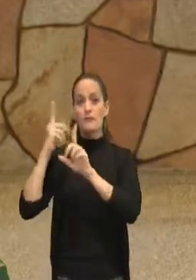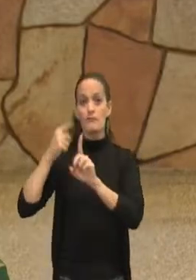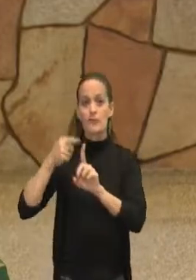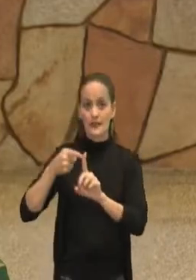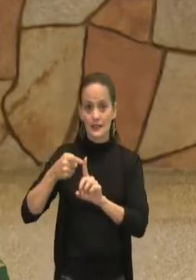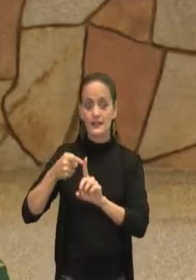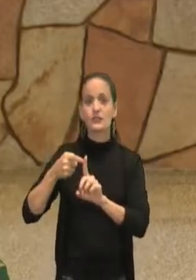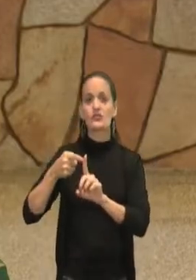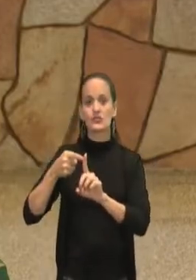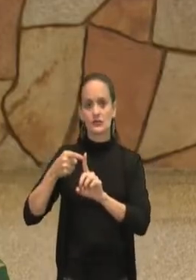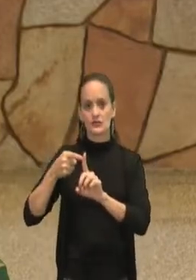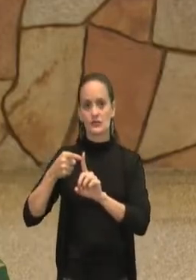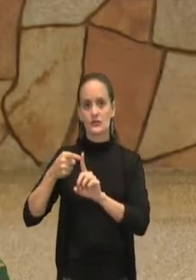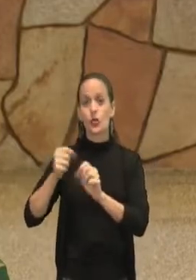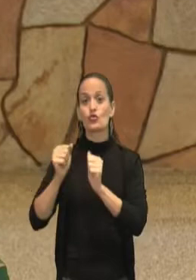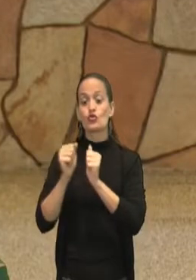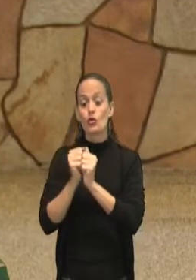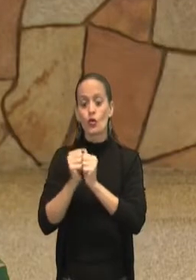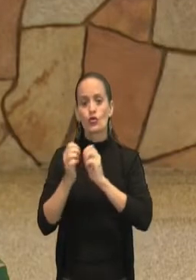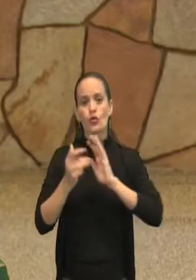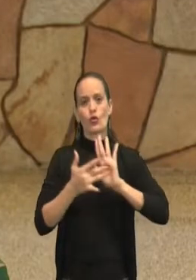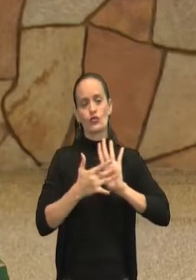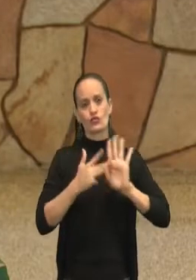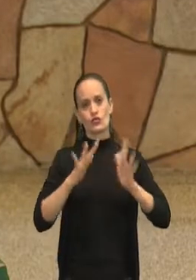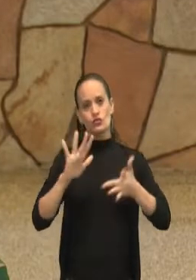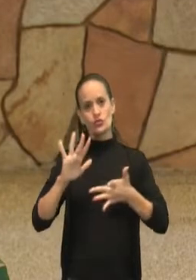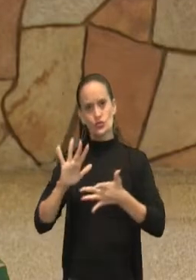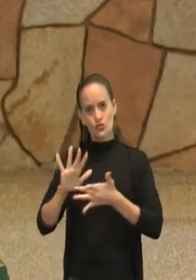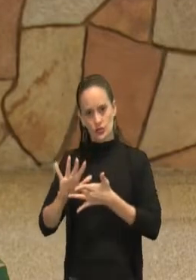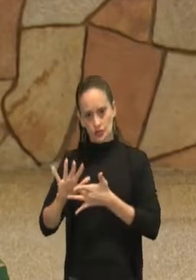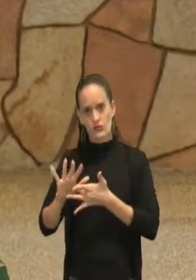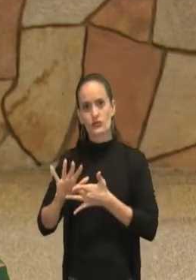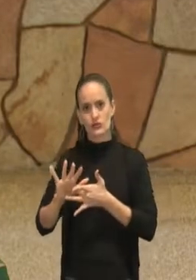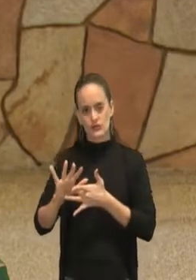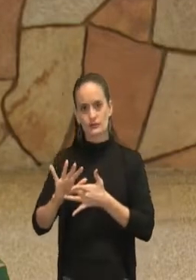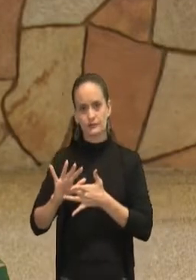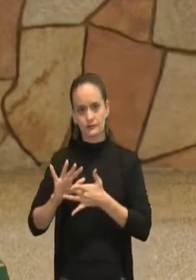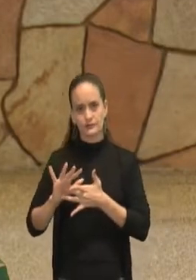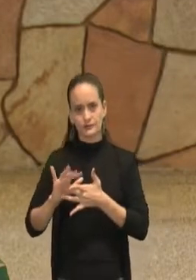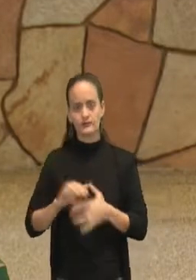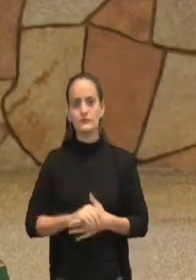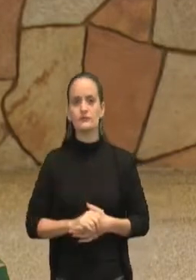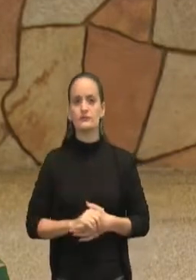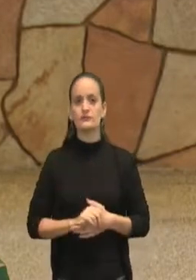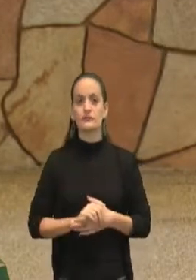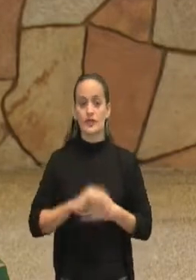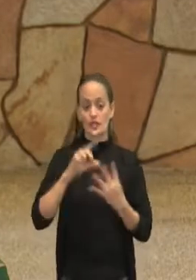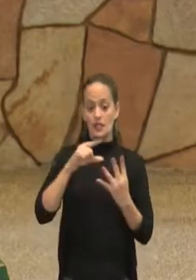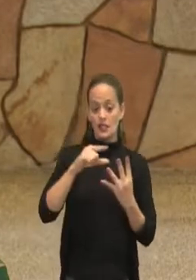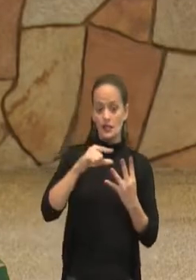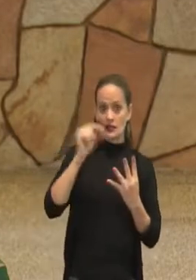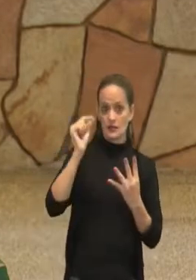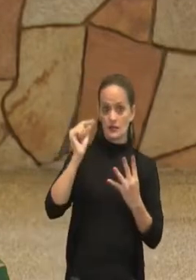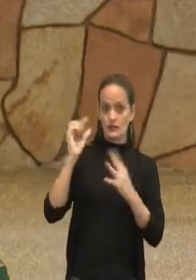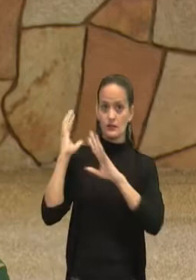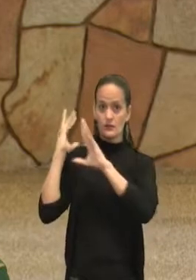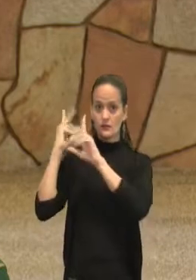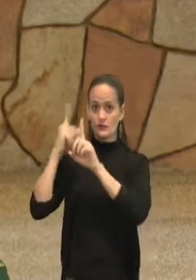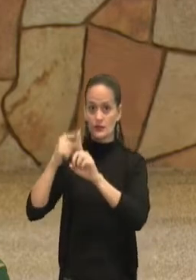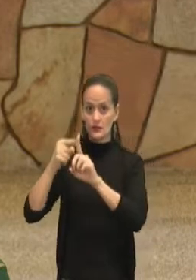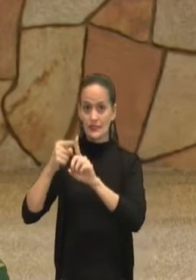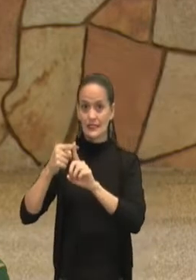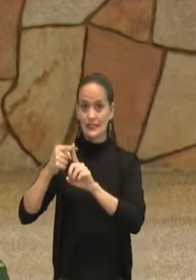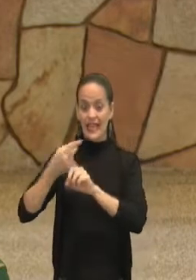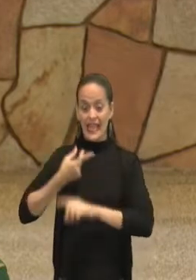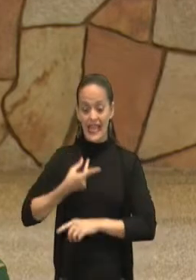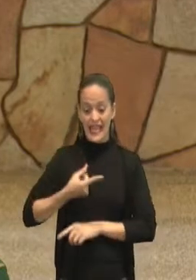eleitos em Cristo. A predestinação e a eleição da nossa eternidade não está em